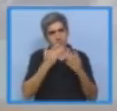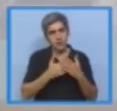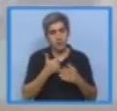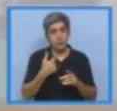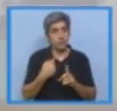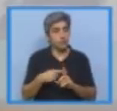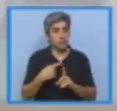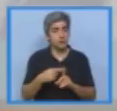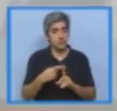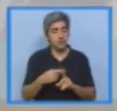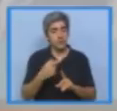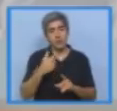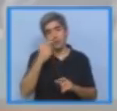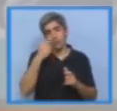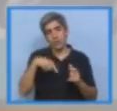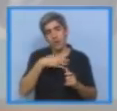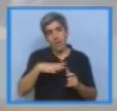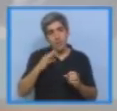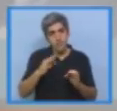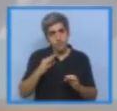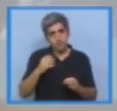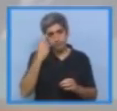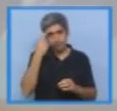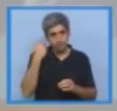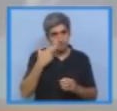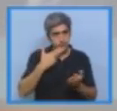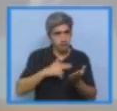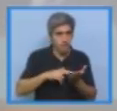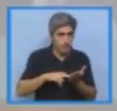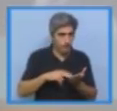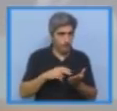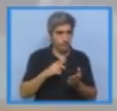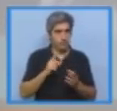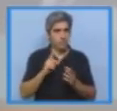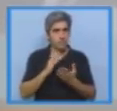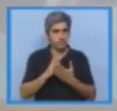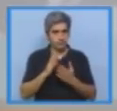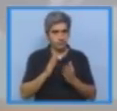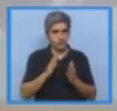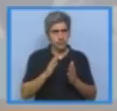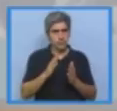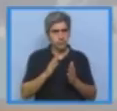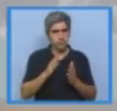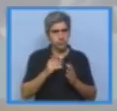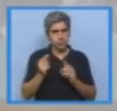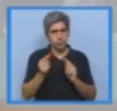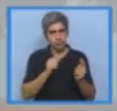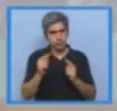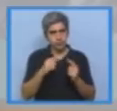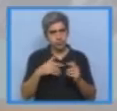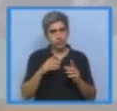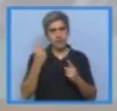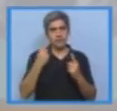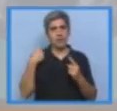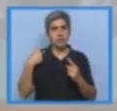é um sinal de que muitas vezes as pessoas querem mesmo compreender a realidade para além daquilo que são, às vezes, os debates mais estéreis